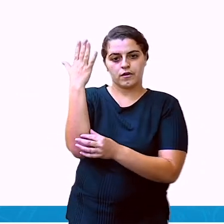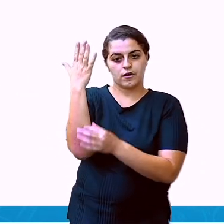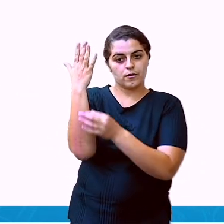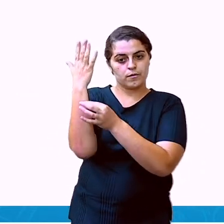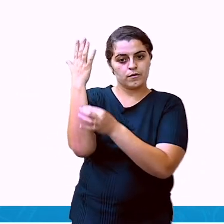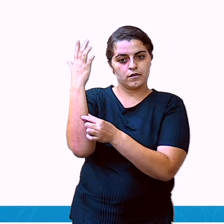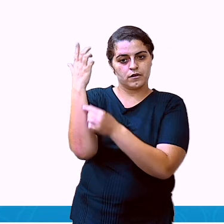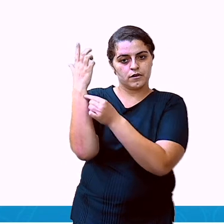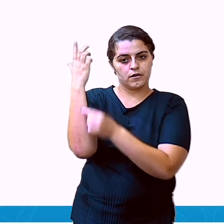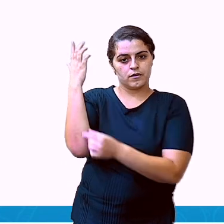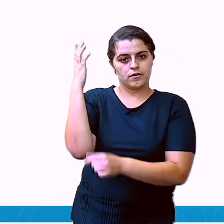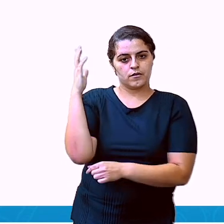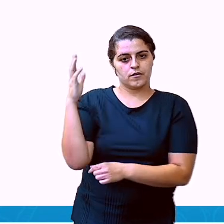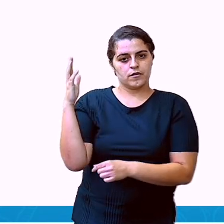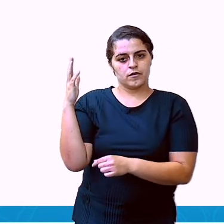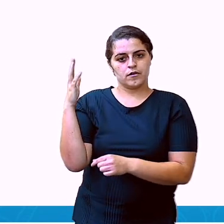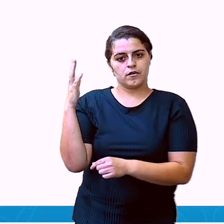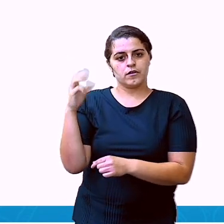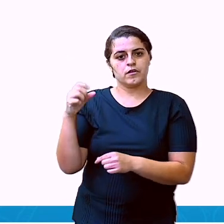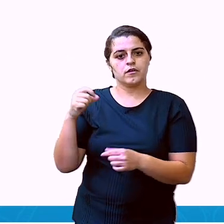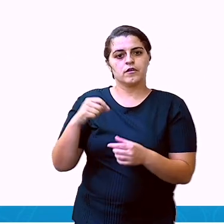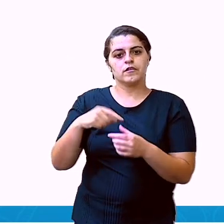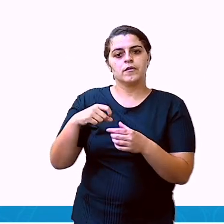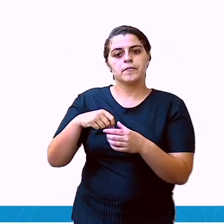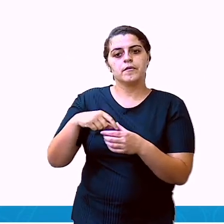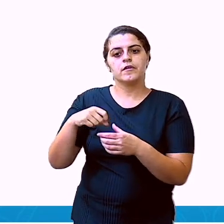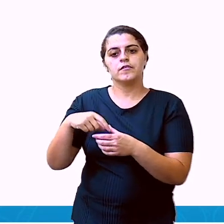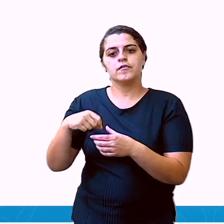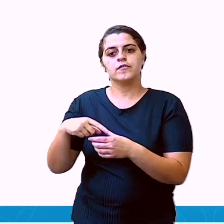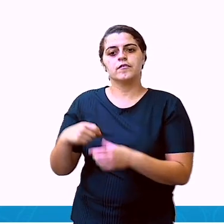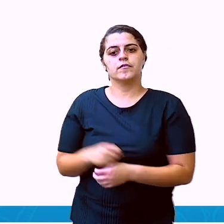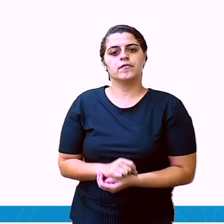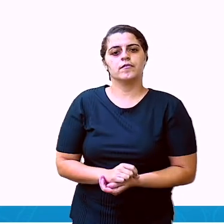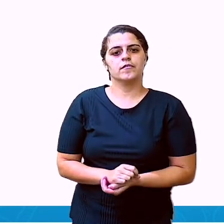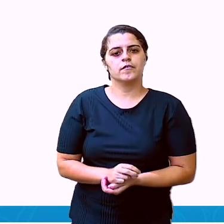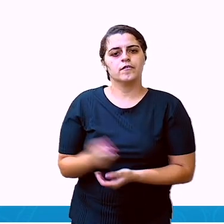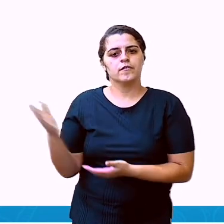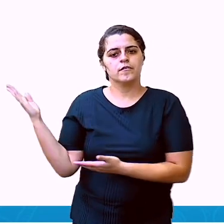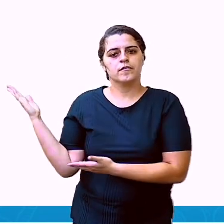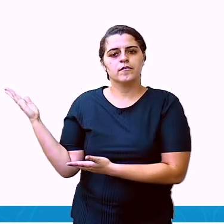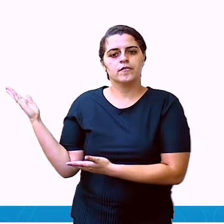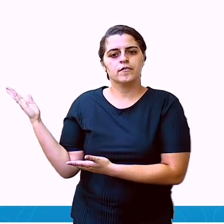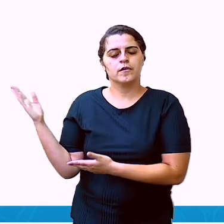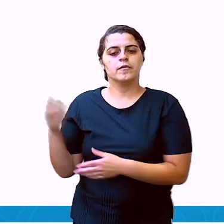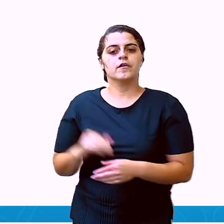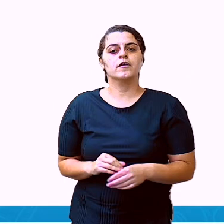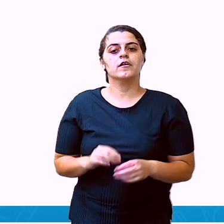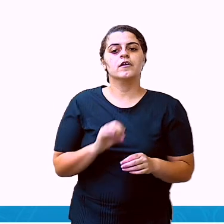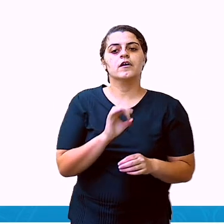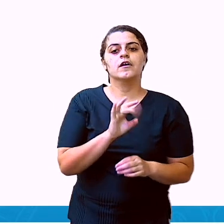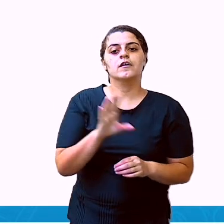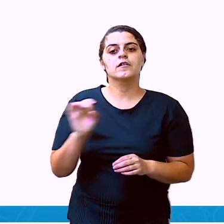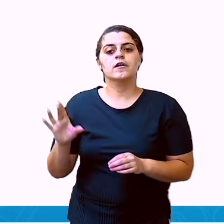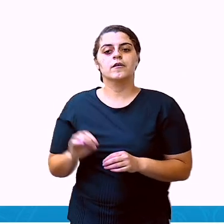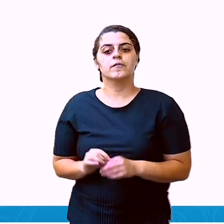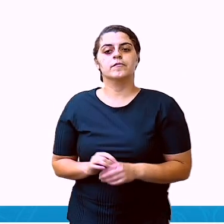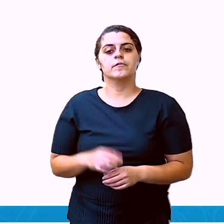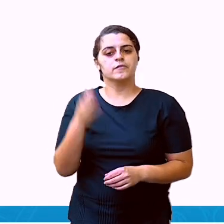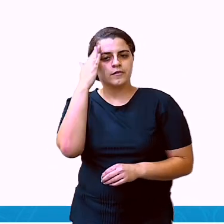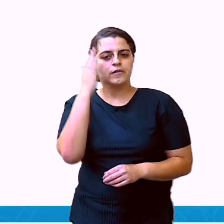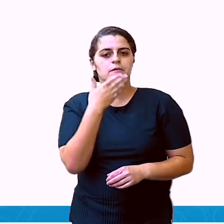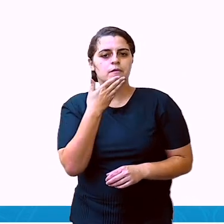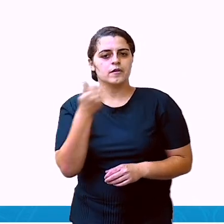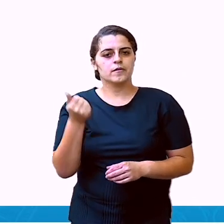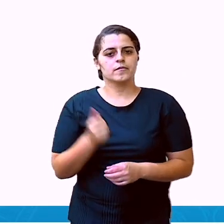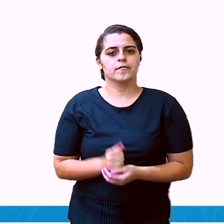caule e a semente. Vou mostrar separadamente as partes para você.